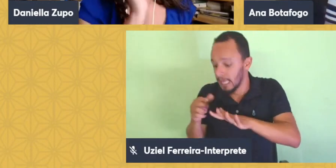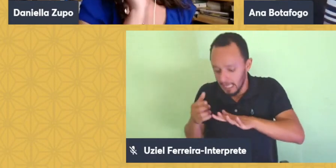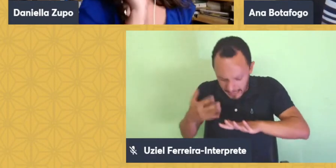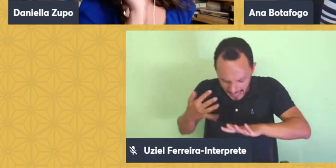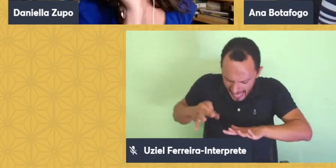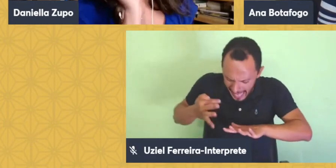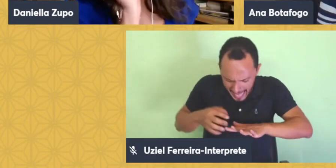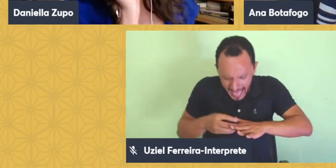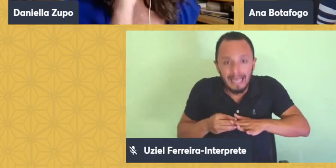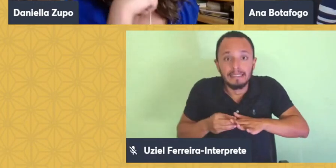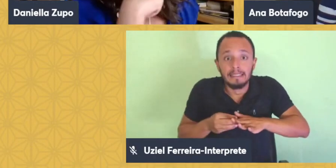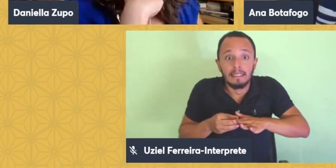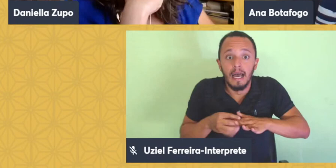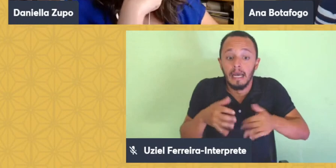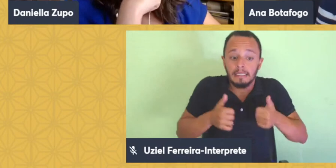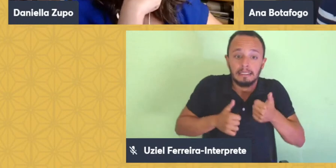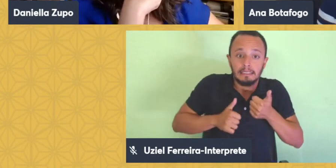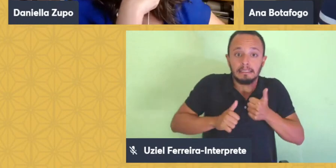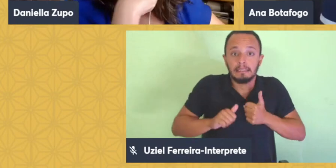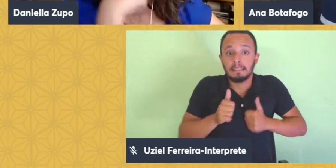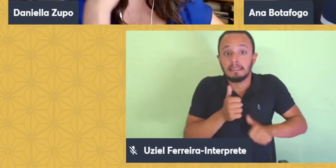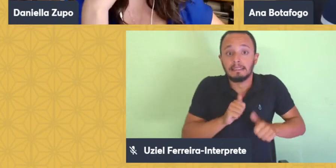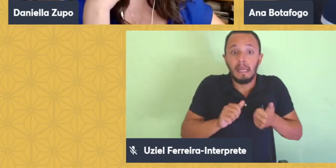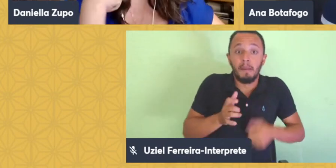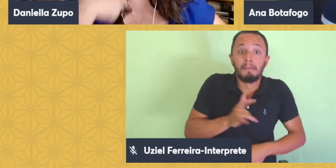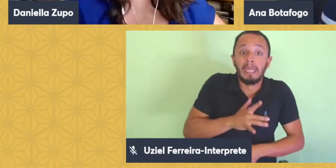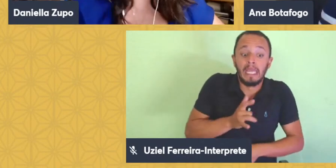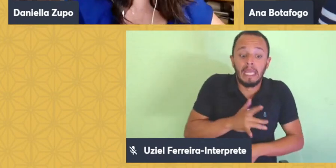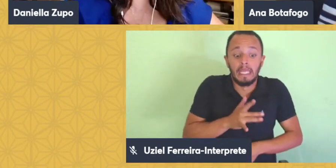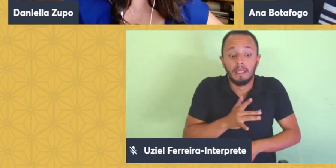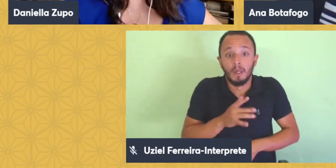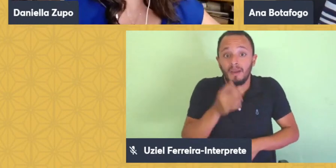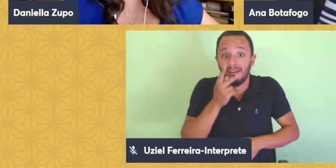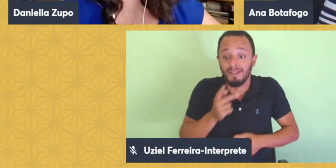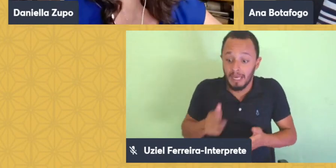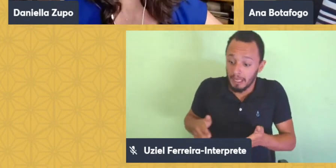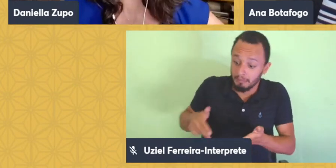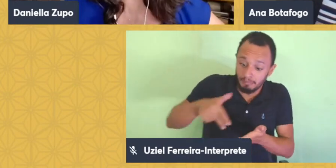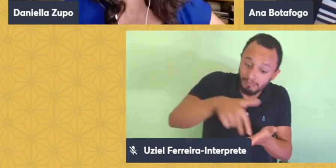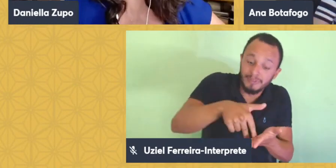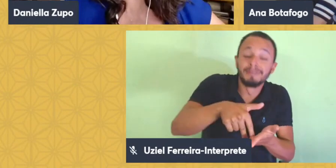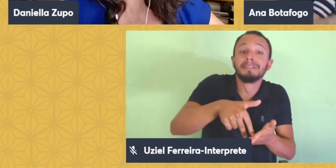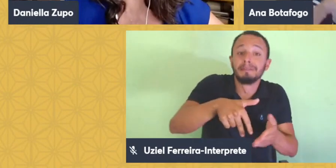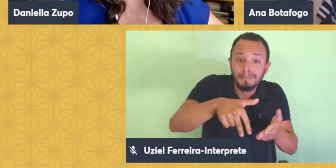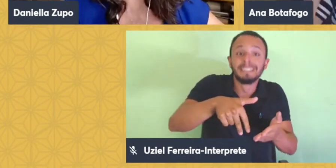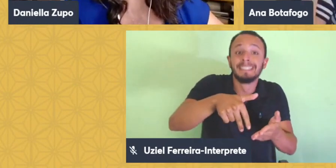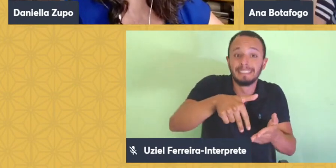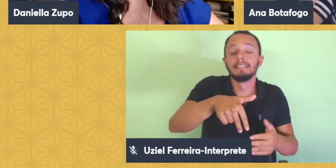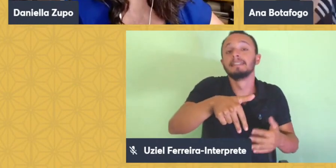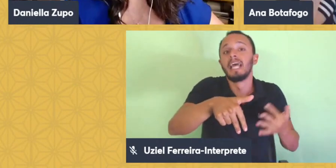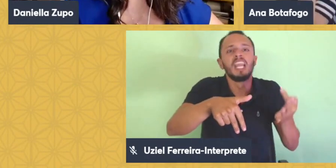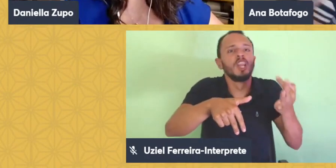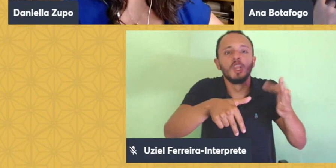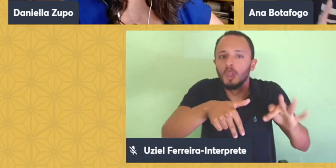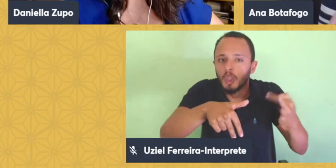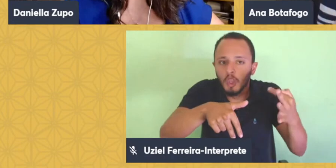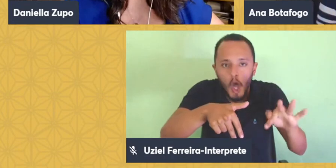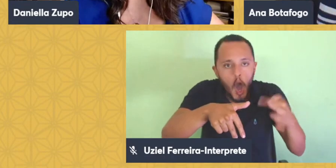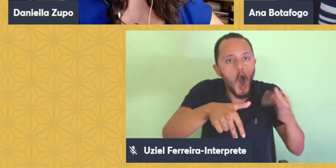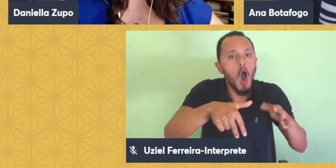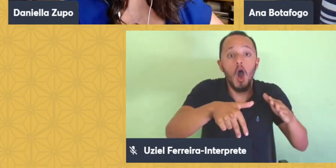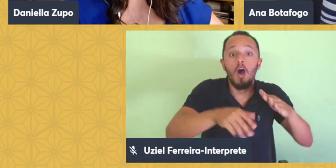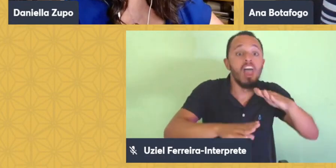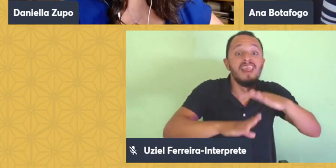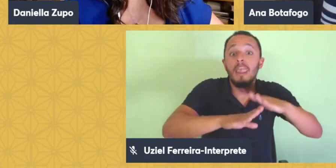entra com receio mas a gente às vezes não tem coragem de dizer não e a gente vai aguentar dor aguenta passa